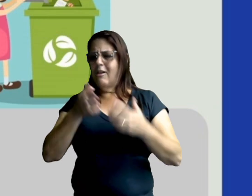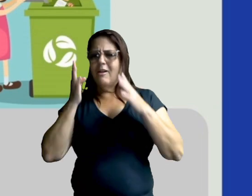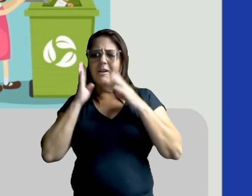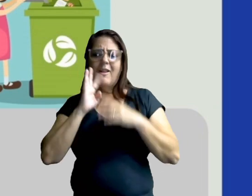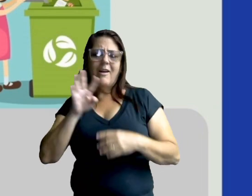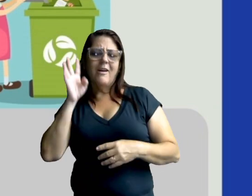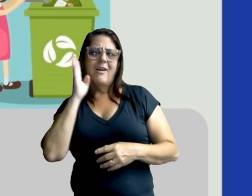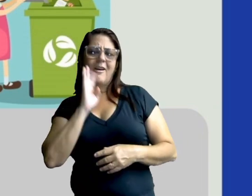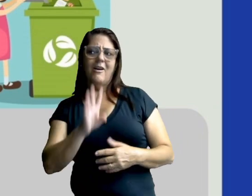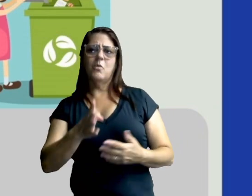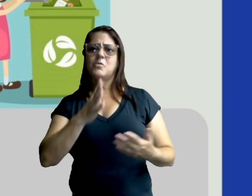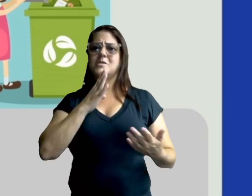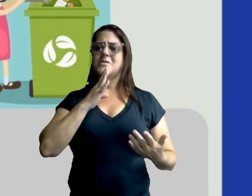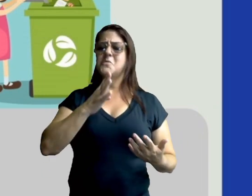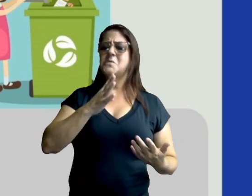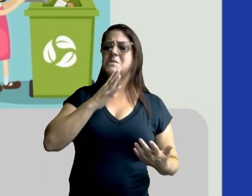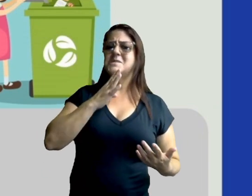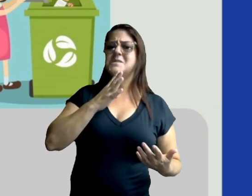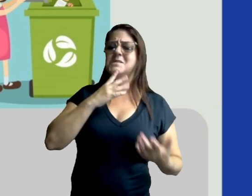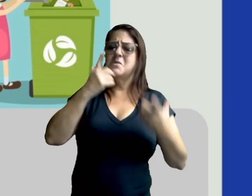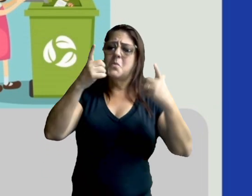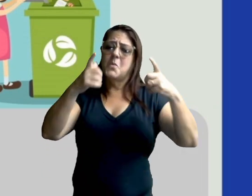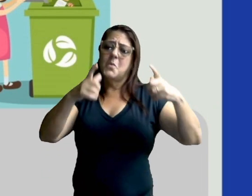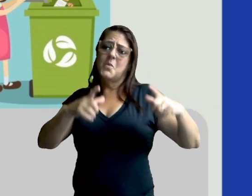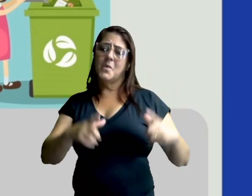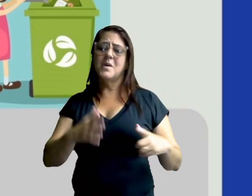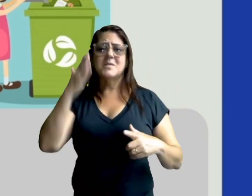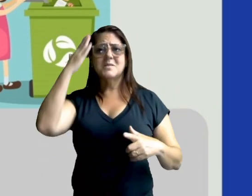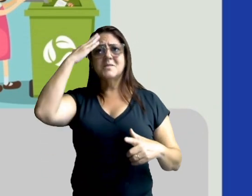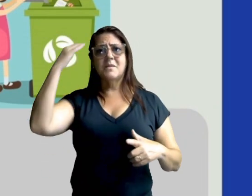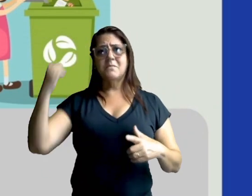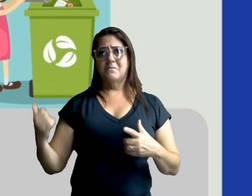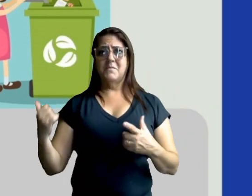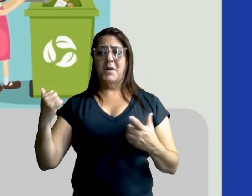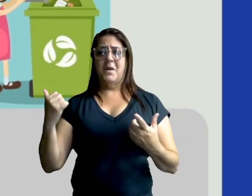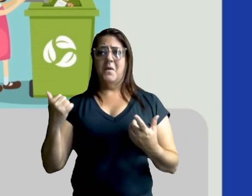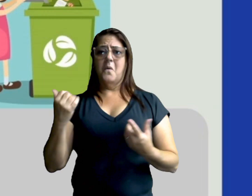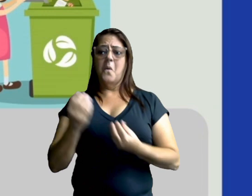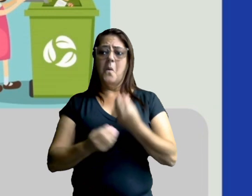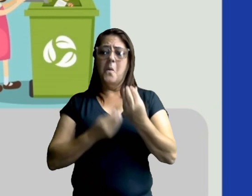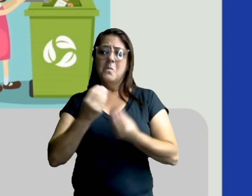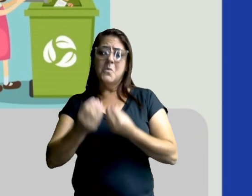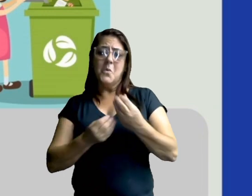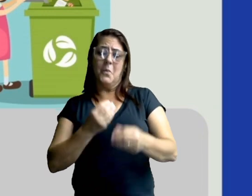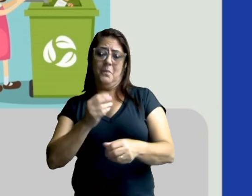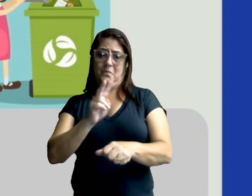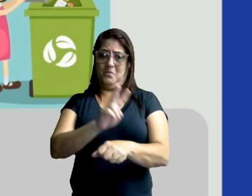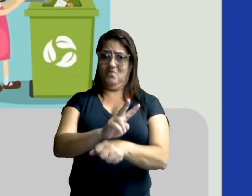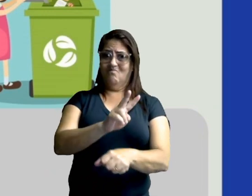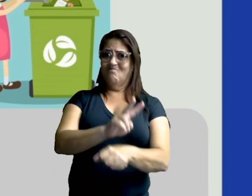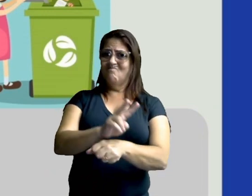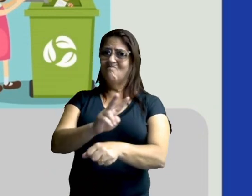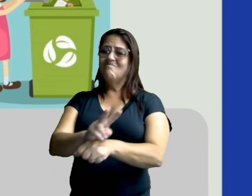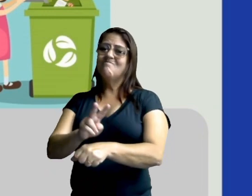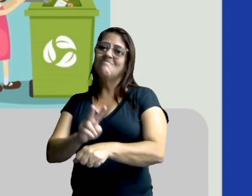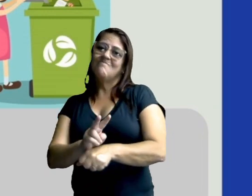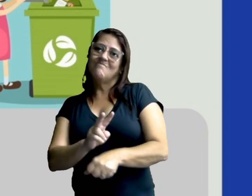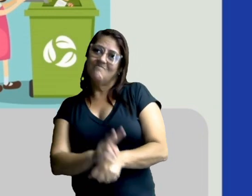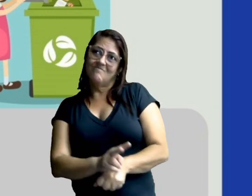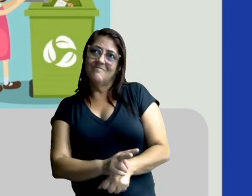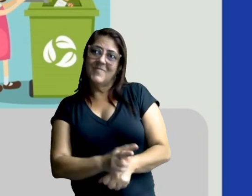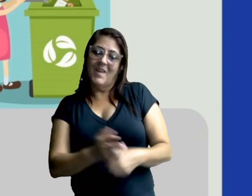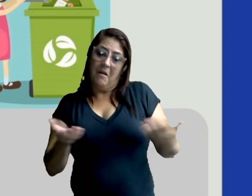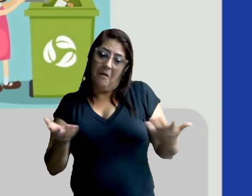Estudar é a melhor forma de conhecer o ambiente e de saber as formas para cuidar dele. É exatamente isso que